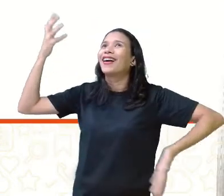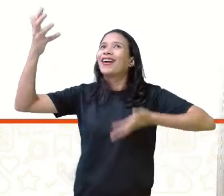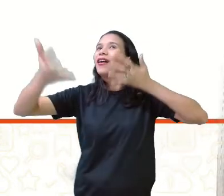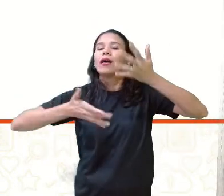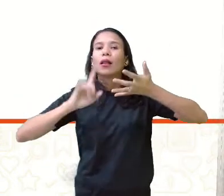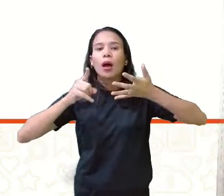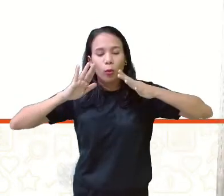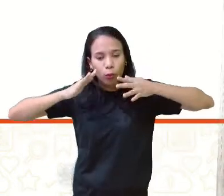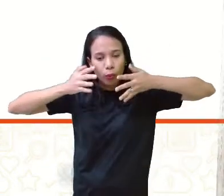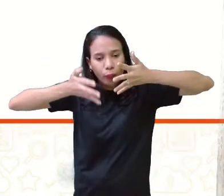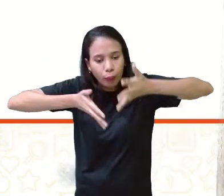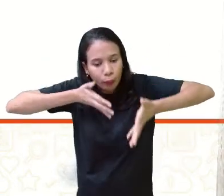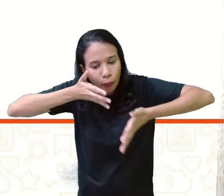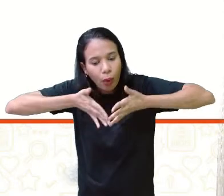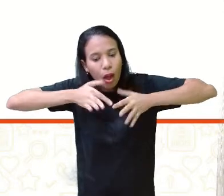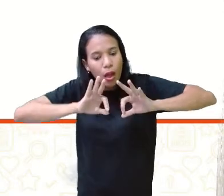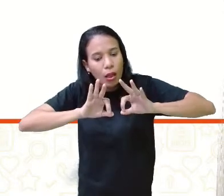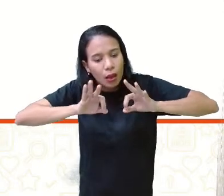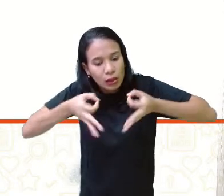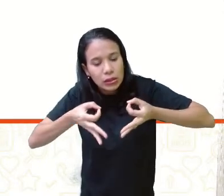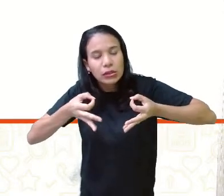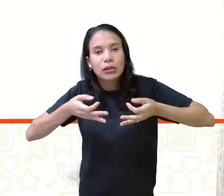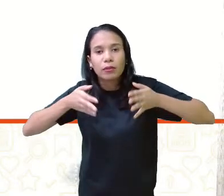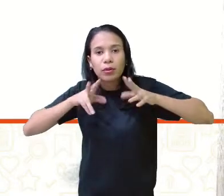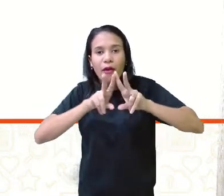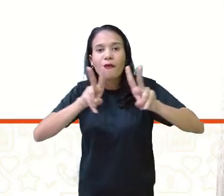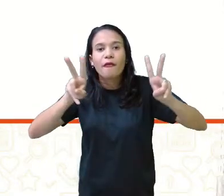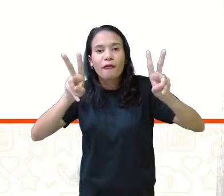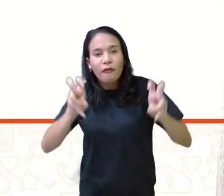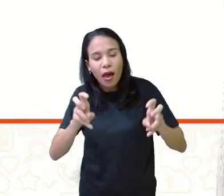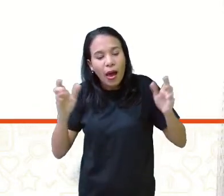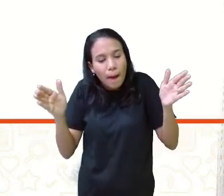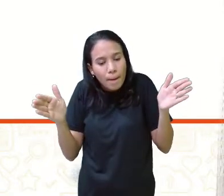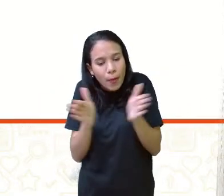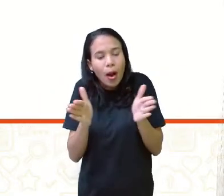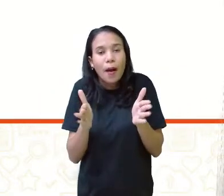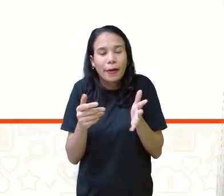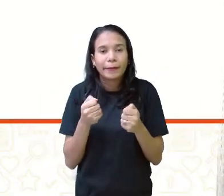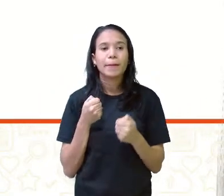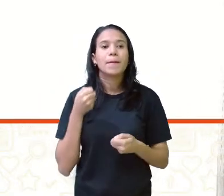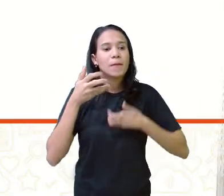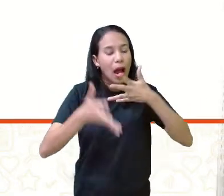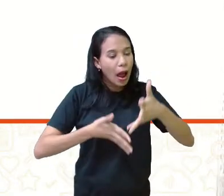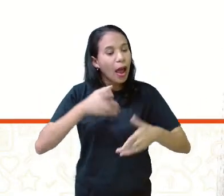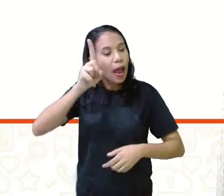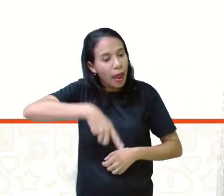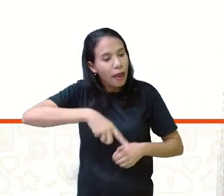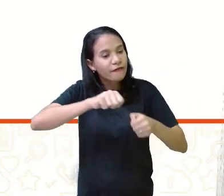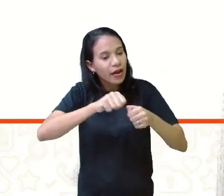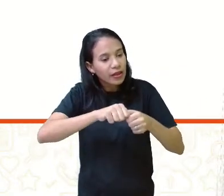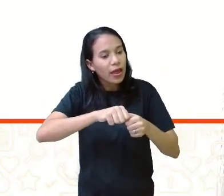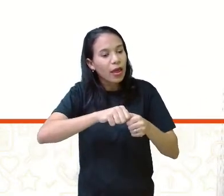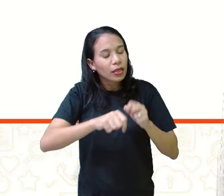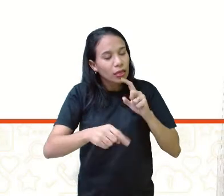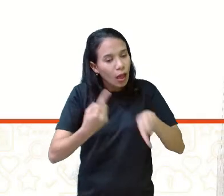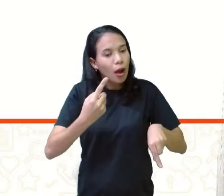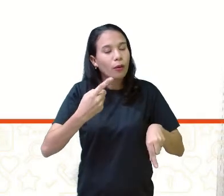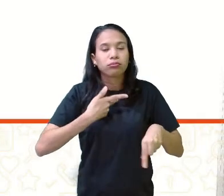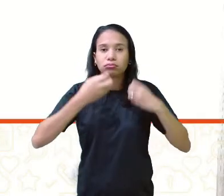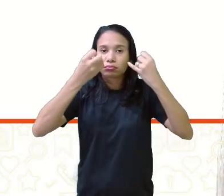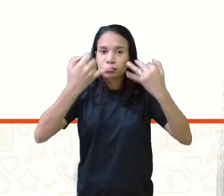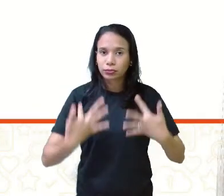mais simples possível. Utilize frases curtas e concisas ao